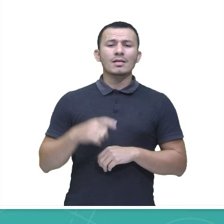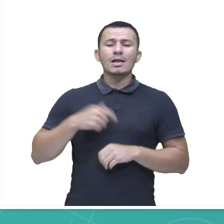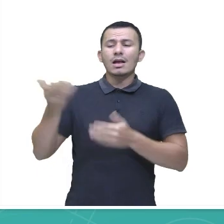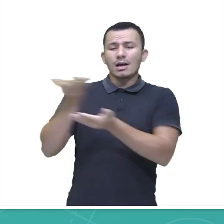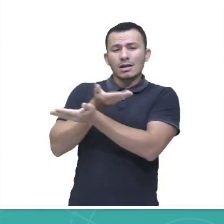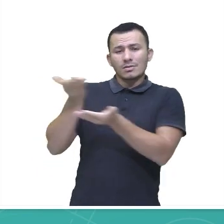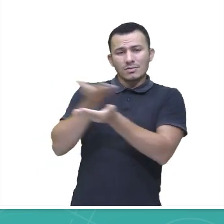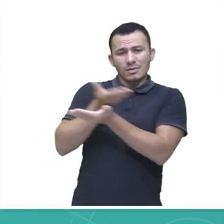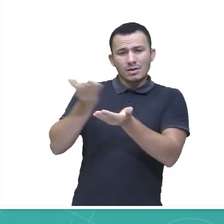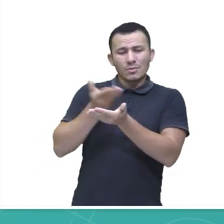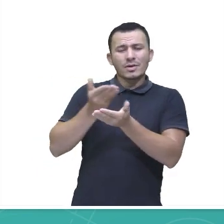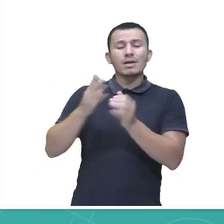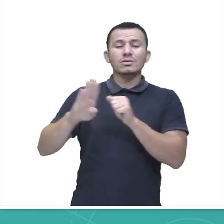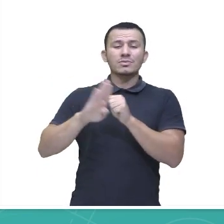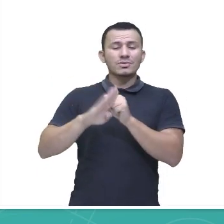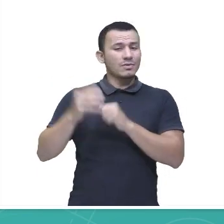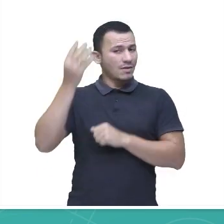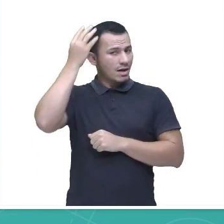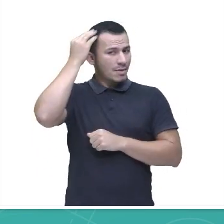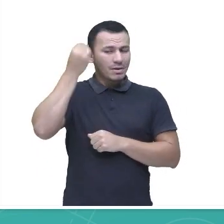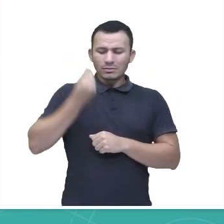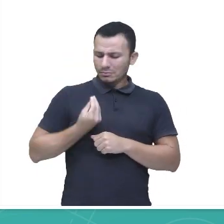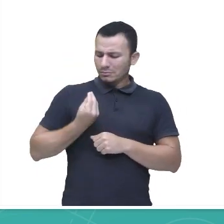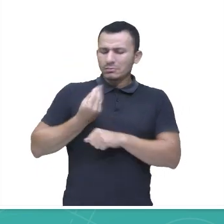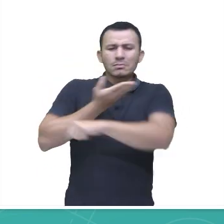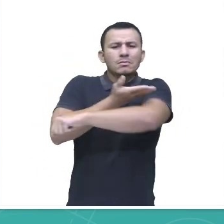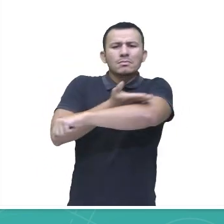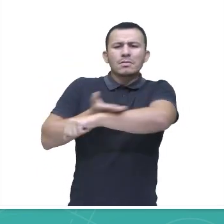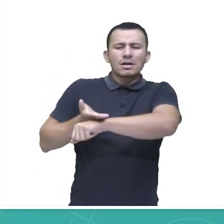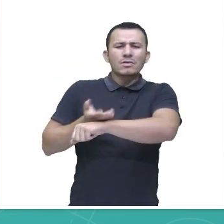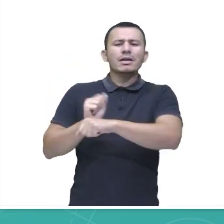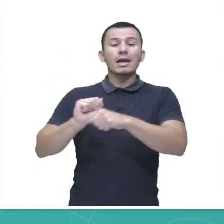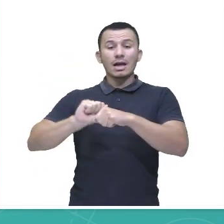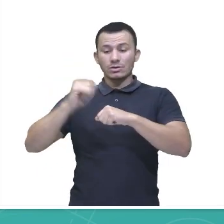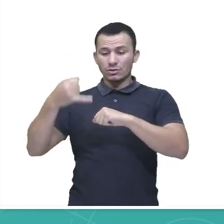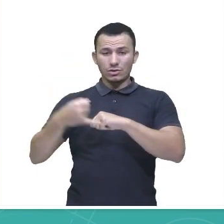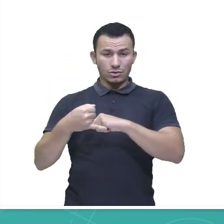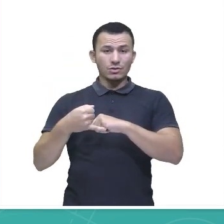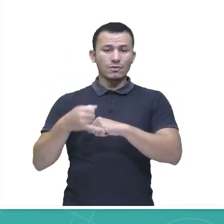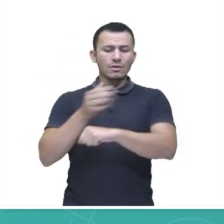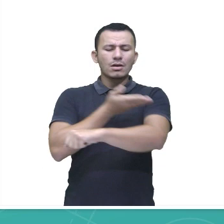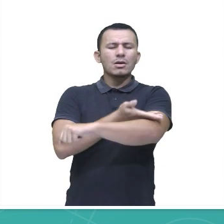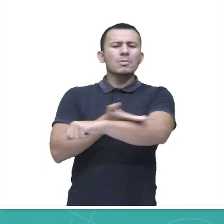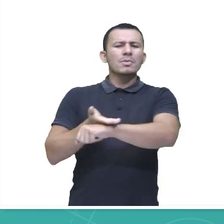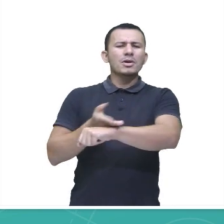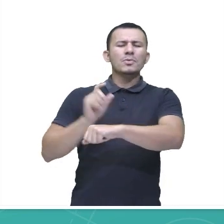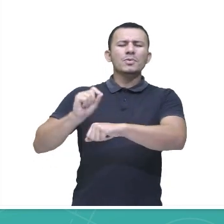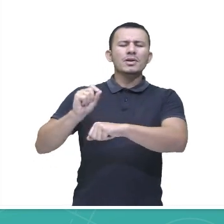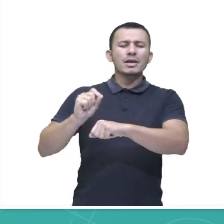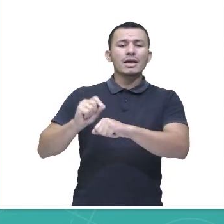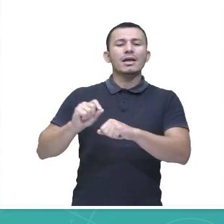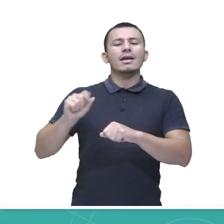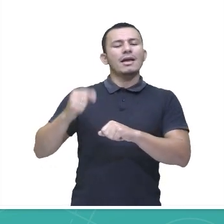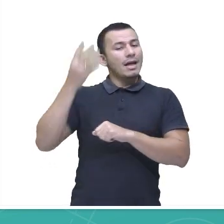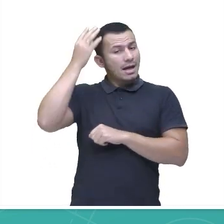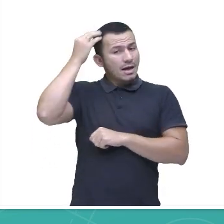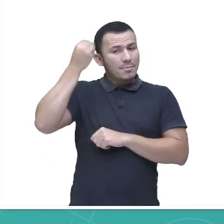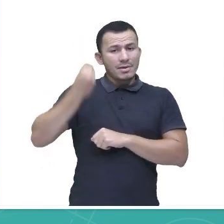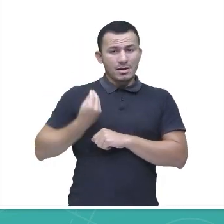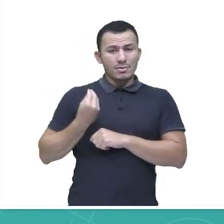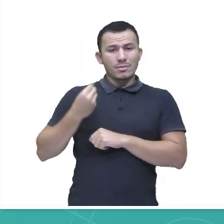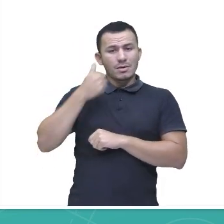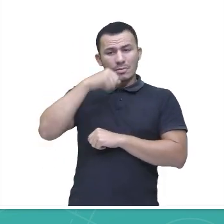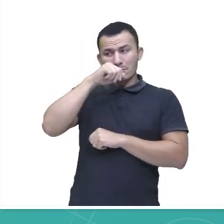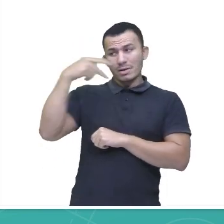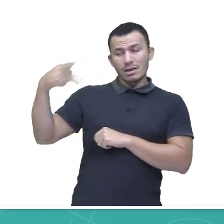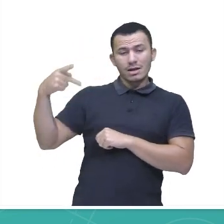substantivo cabelos. Brancos é adjetivo. Perceba que branco se relaciona a cabelos,